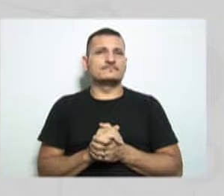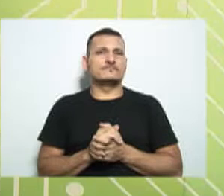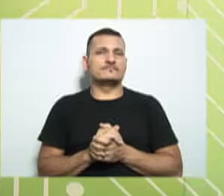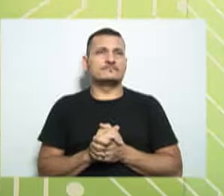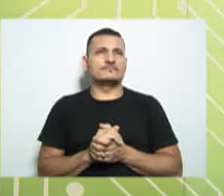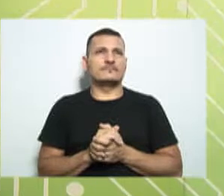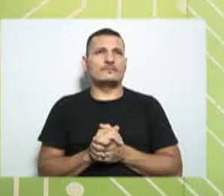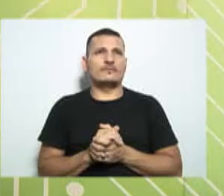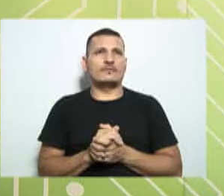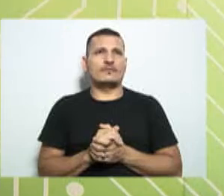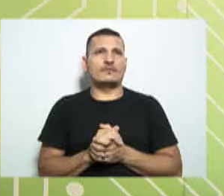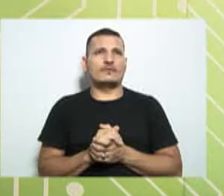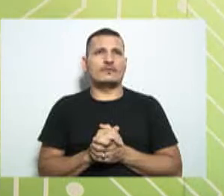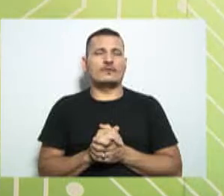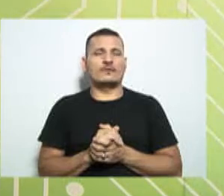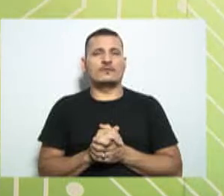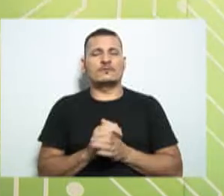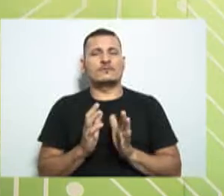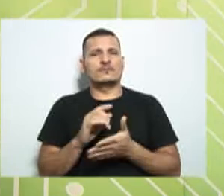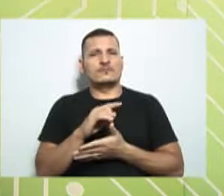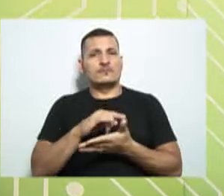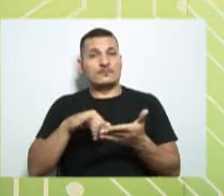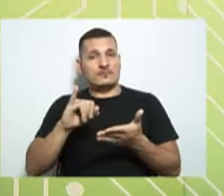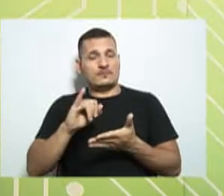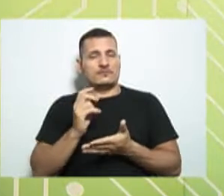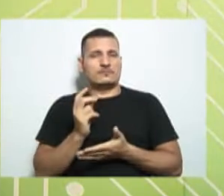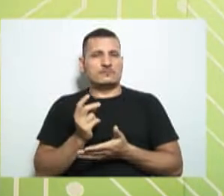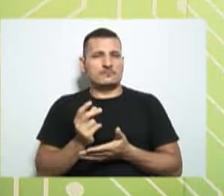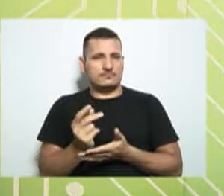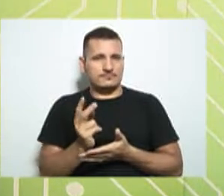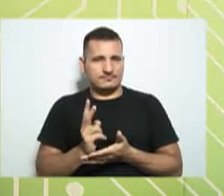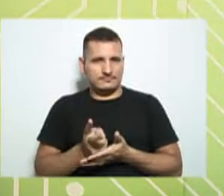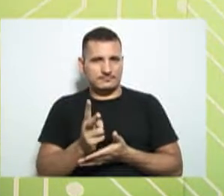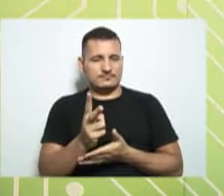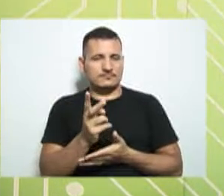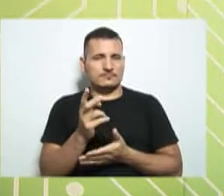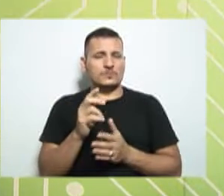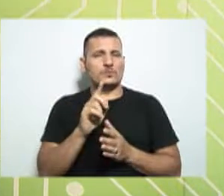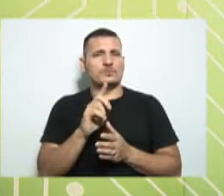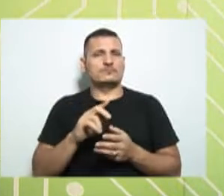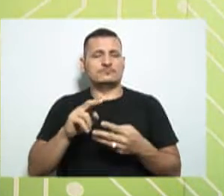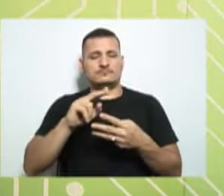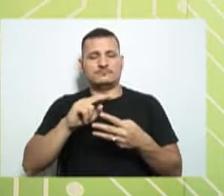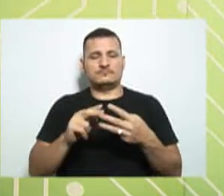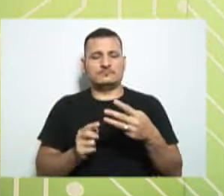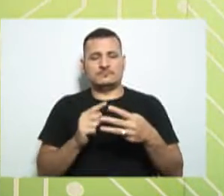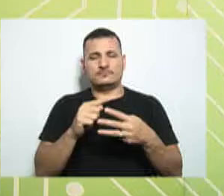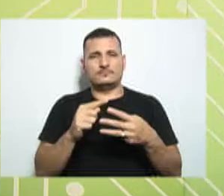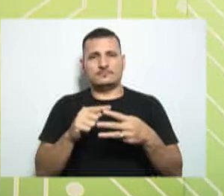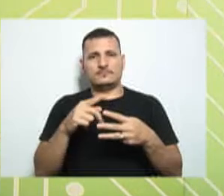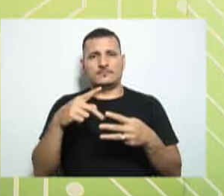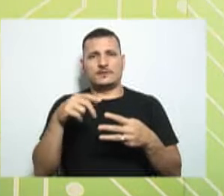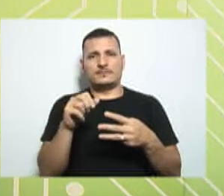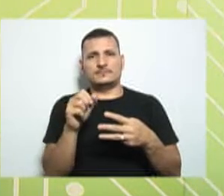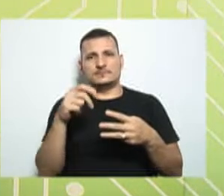Aqui comigo. O inventário permanente nós vamos trabalhar com os 3. PEPS, que é o primeiro ao entrar,